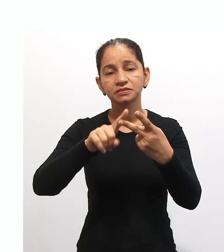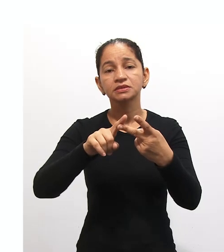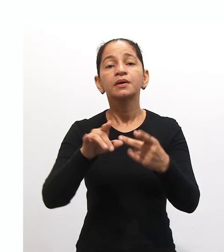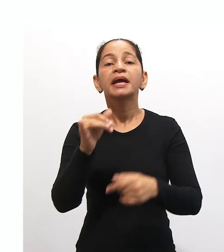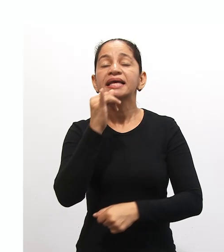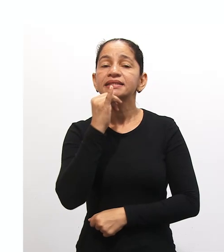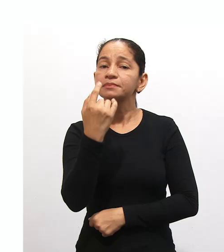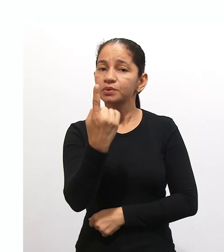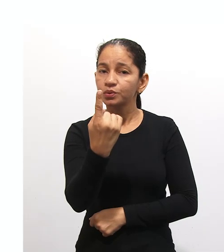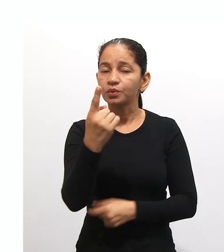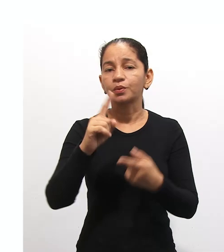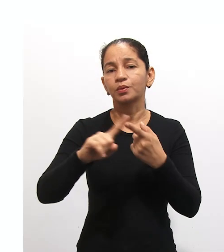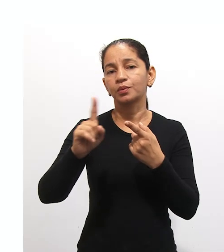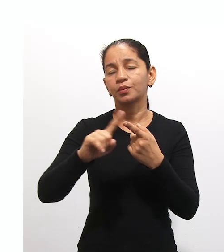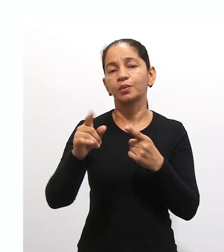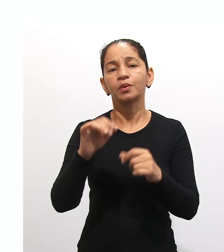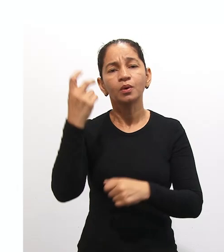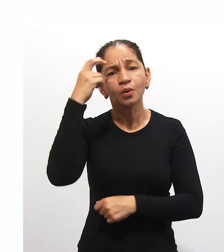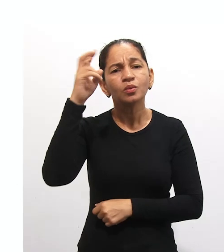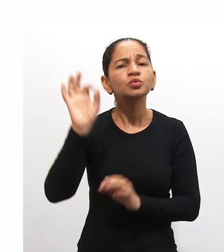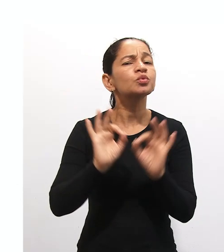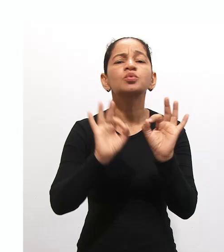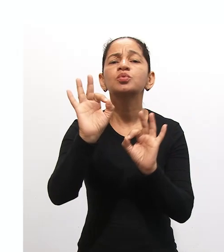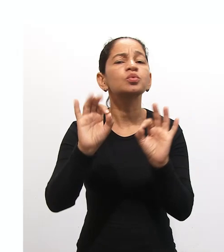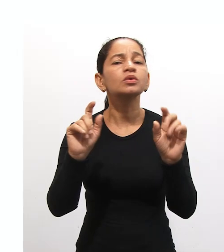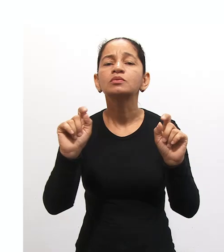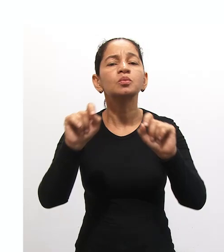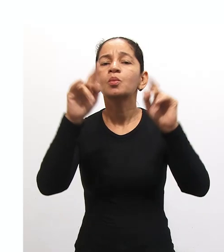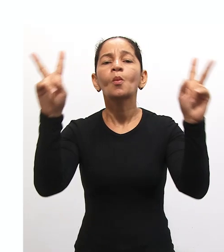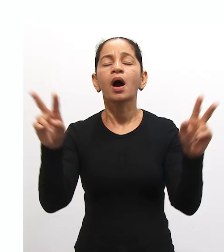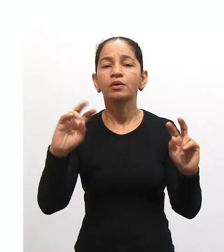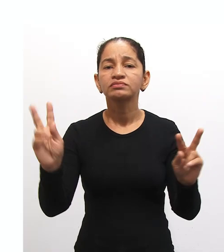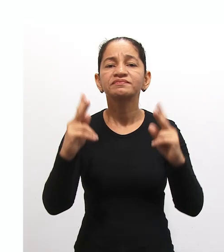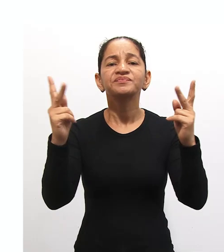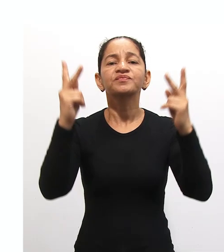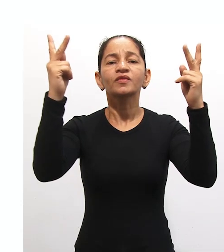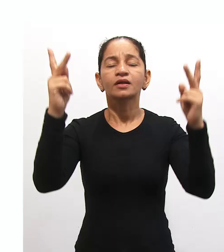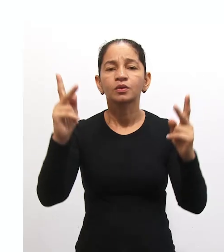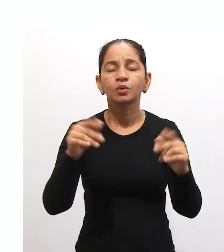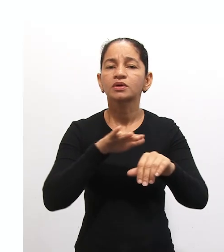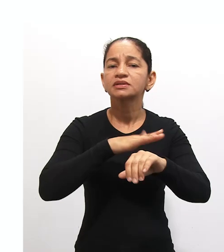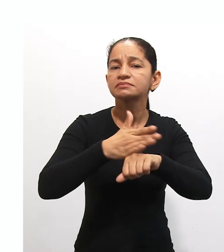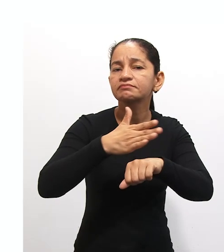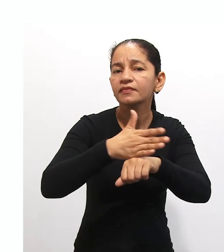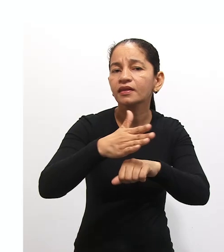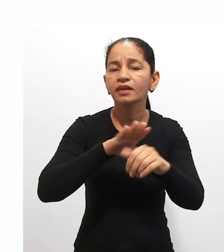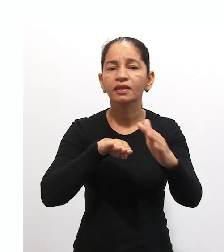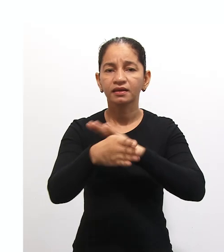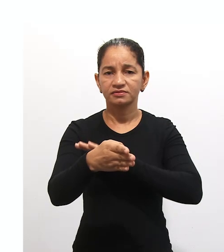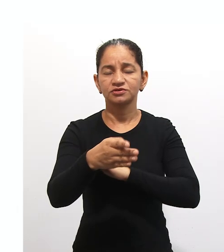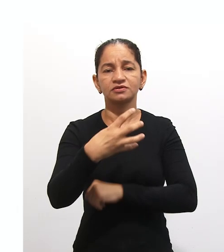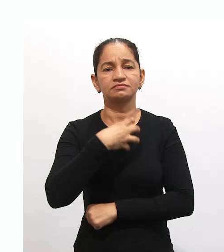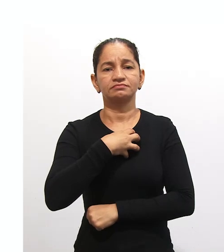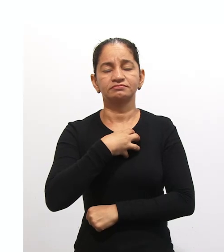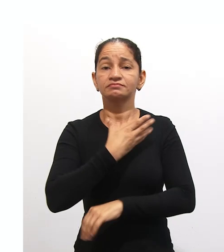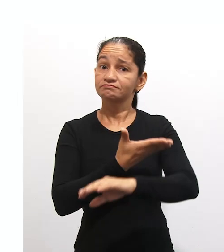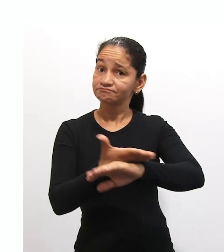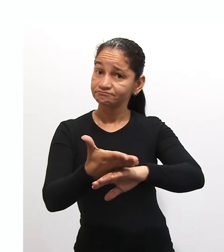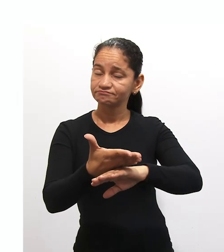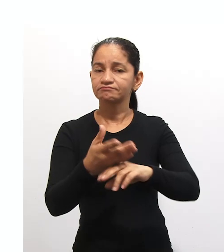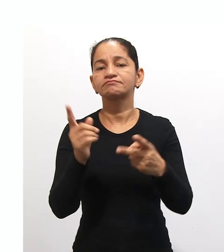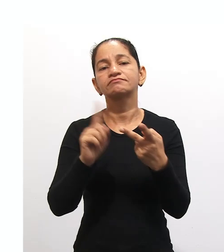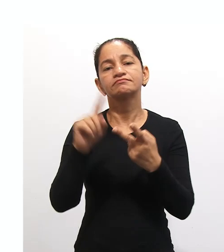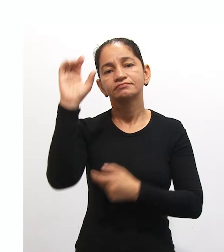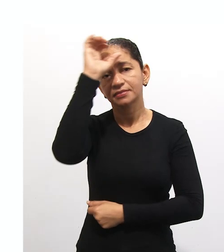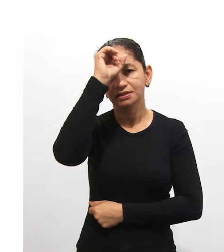Vamos falar um pouquinho sobre essa cultura organizacional, os valores, as crenças e as práticas que moldam esse comportamento e